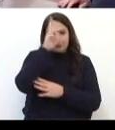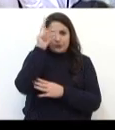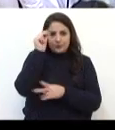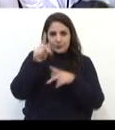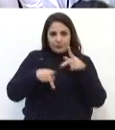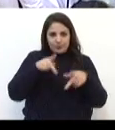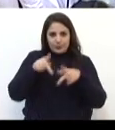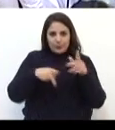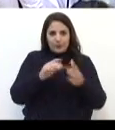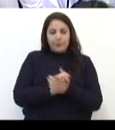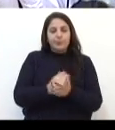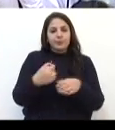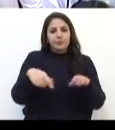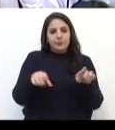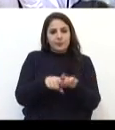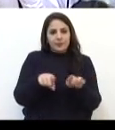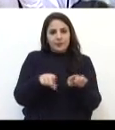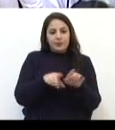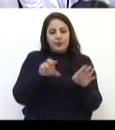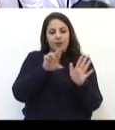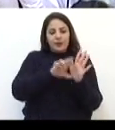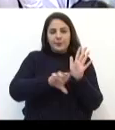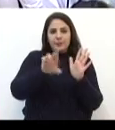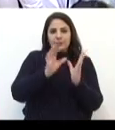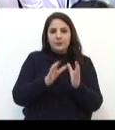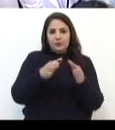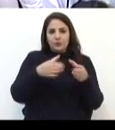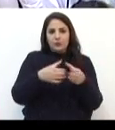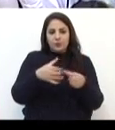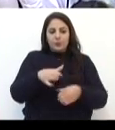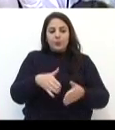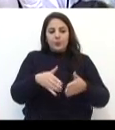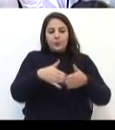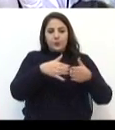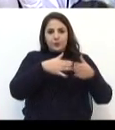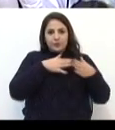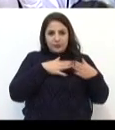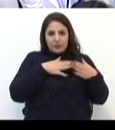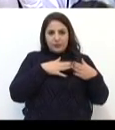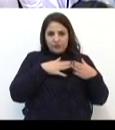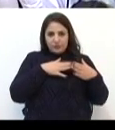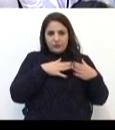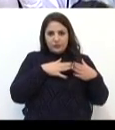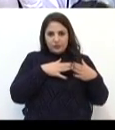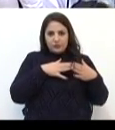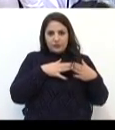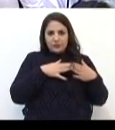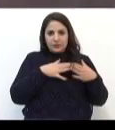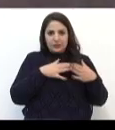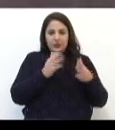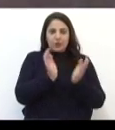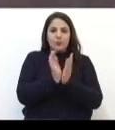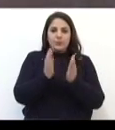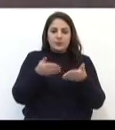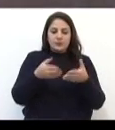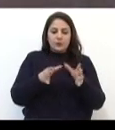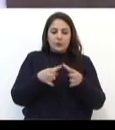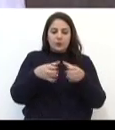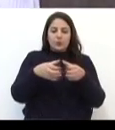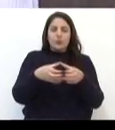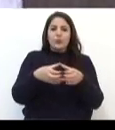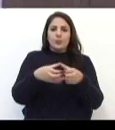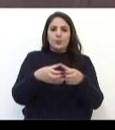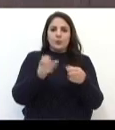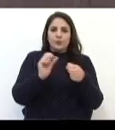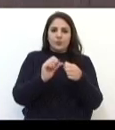Tradição. Além disso, o representante do grupo defende a construção de diálogos na frente parlamentar. O grupo